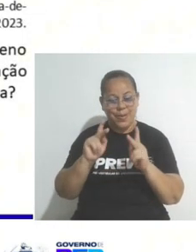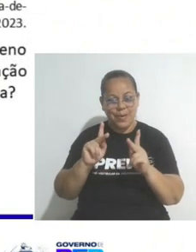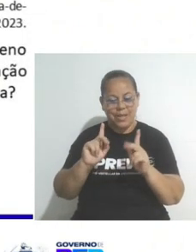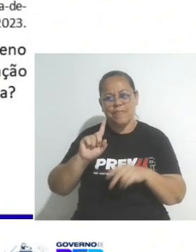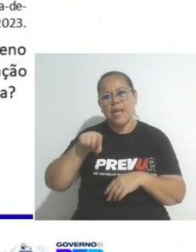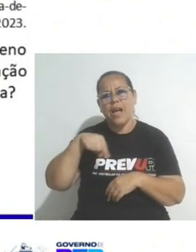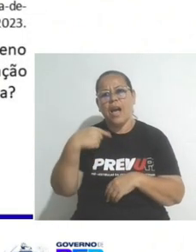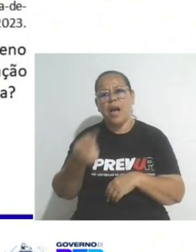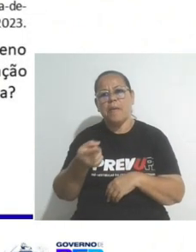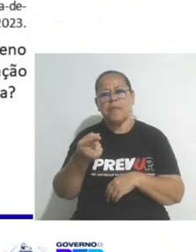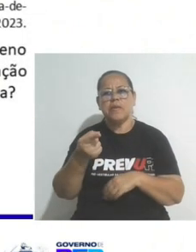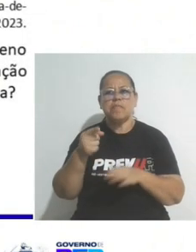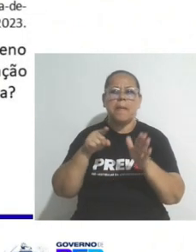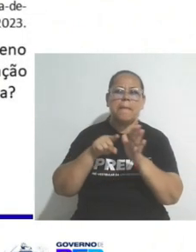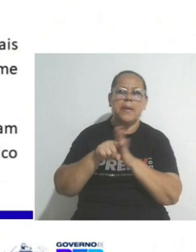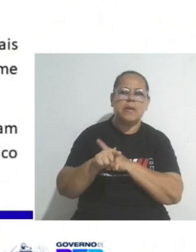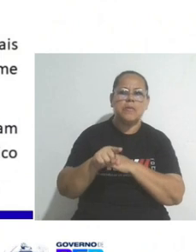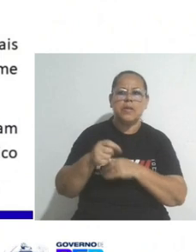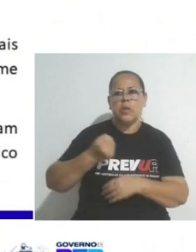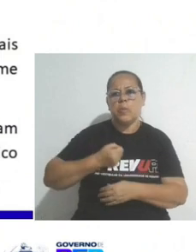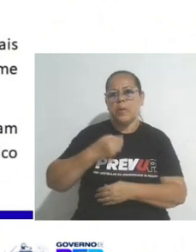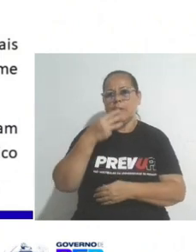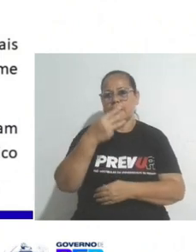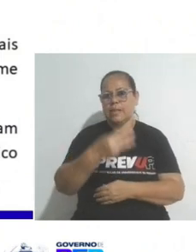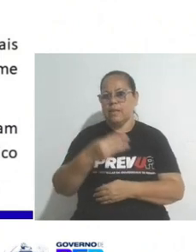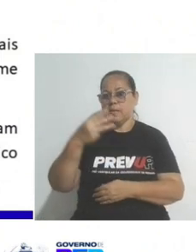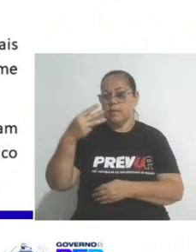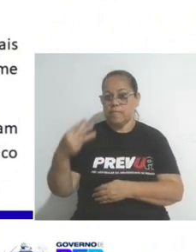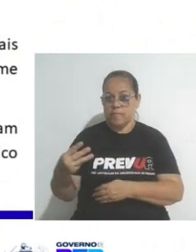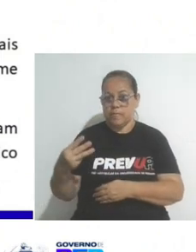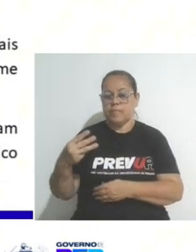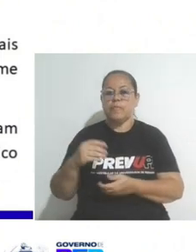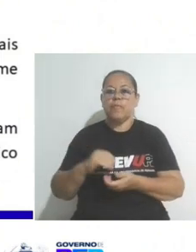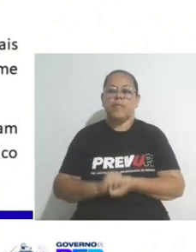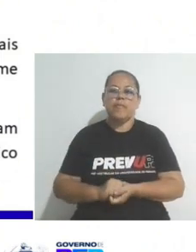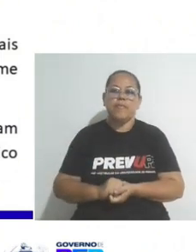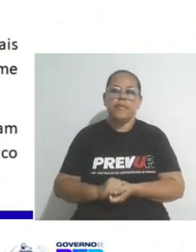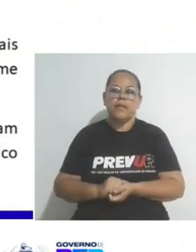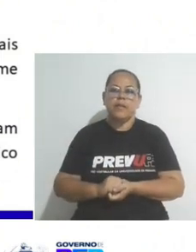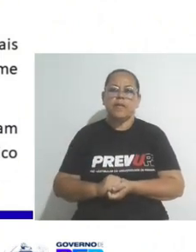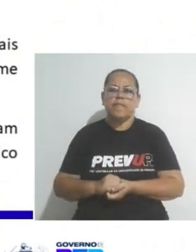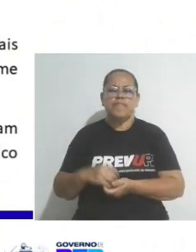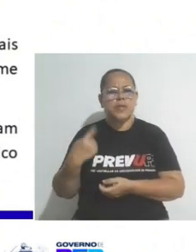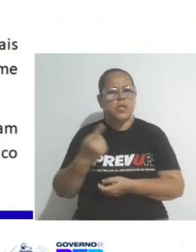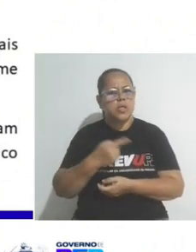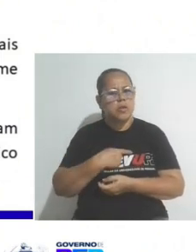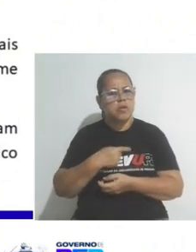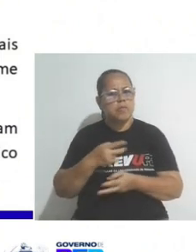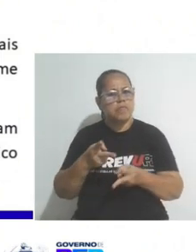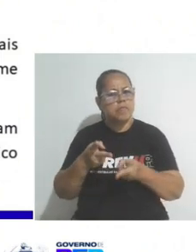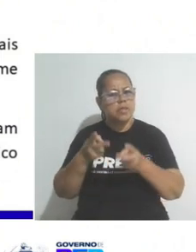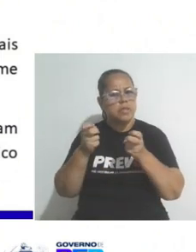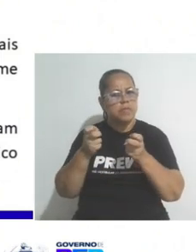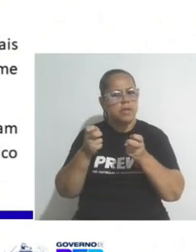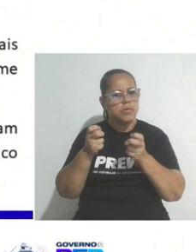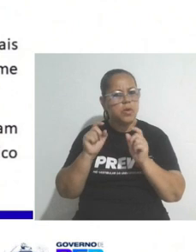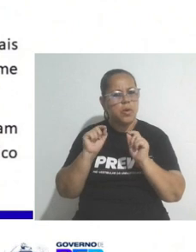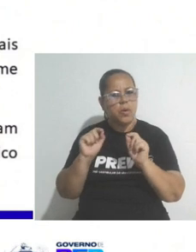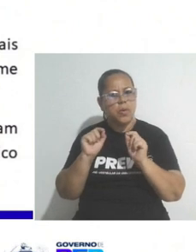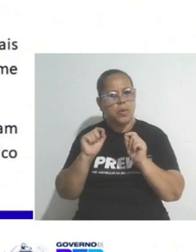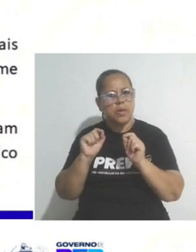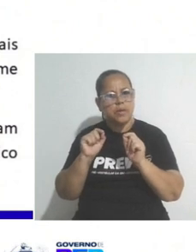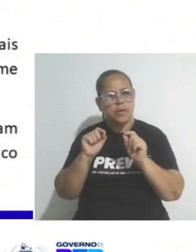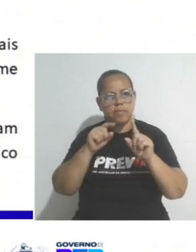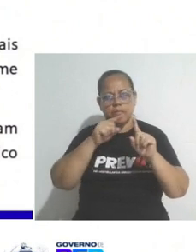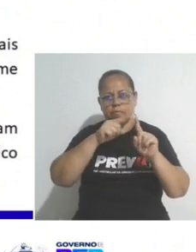seguinte questão número 33 na questão número 33 a gente vai ter um gráfico esse